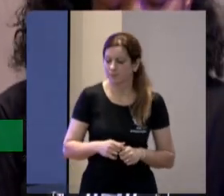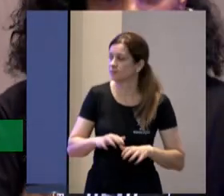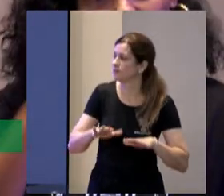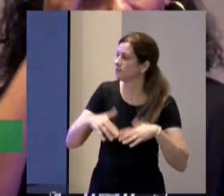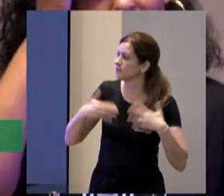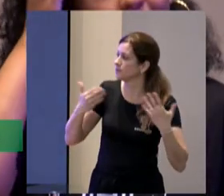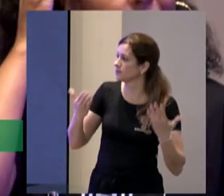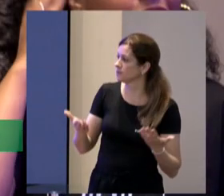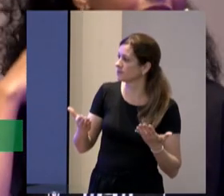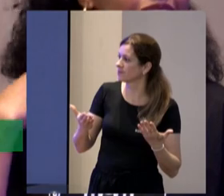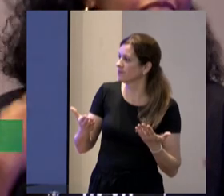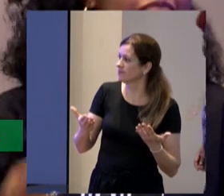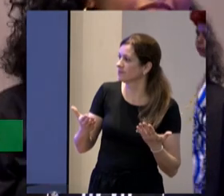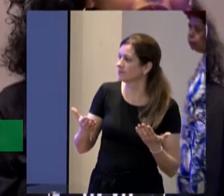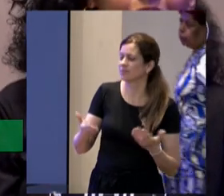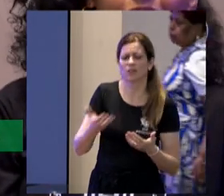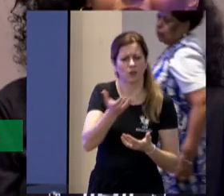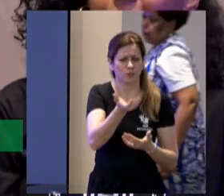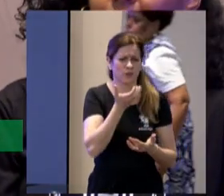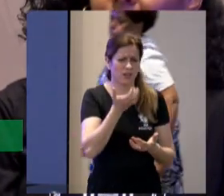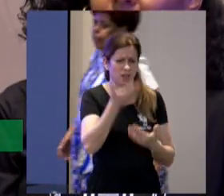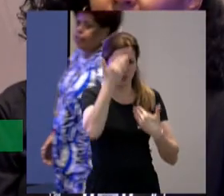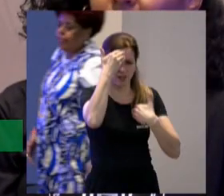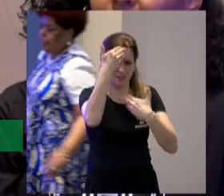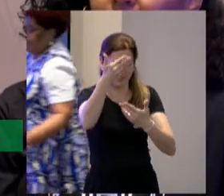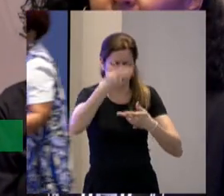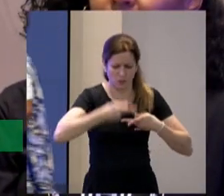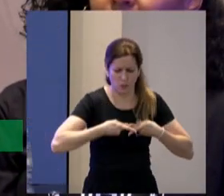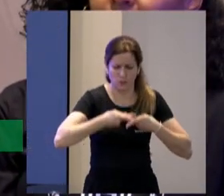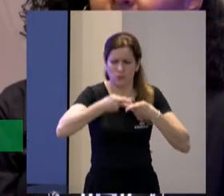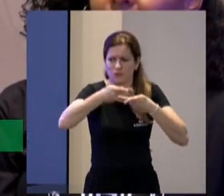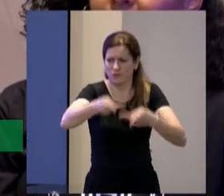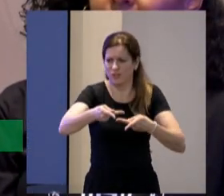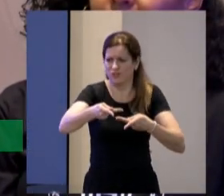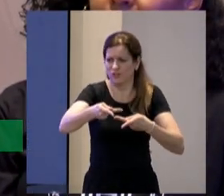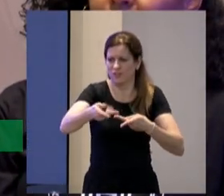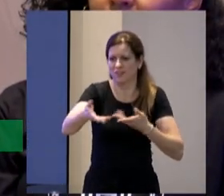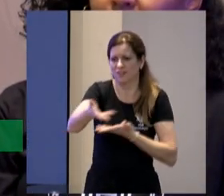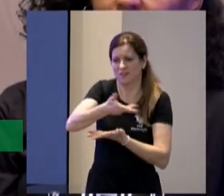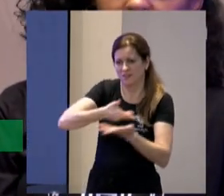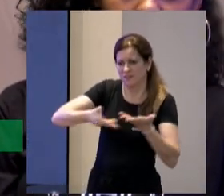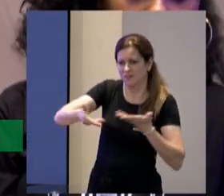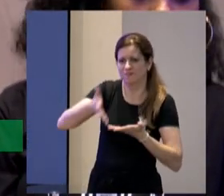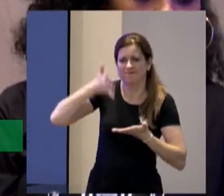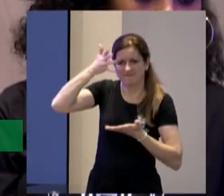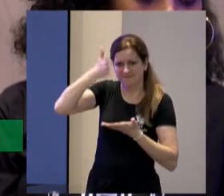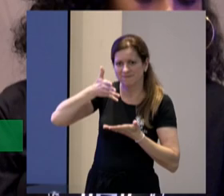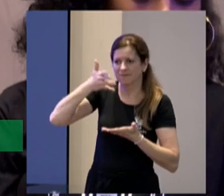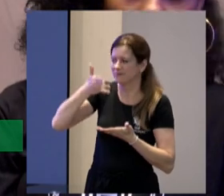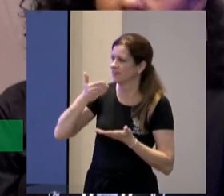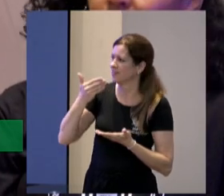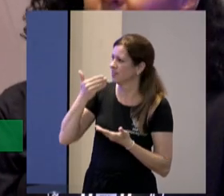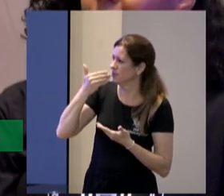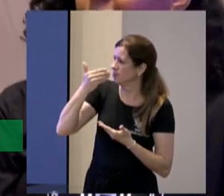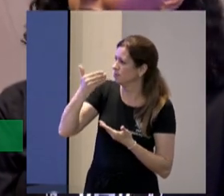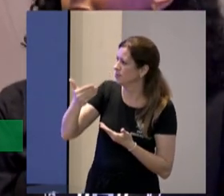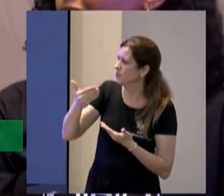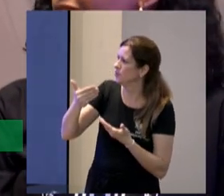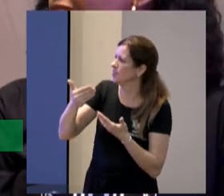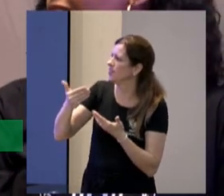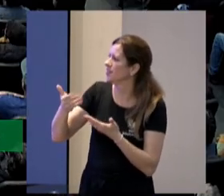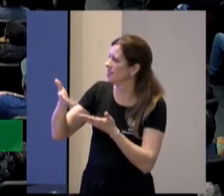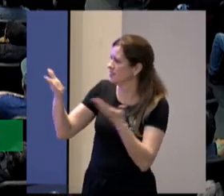Então, primeiro eu quero agradecer o convite da partilha, pedir permissão para essas mulheres que vieram antes de